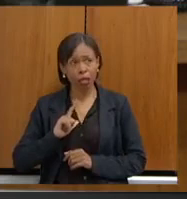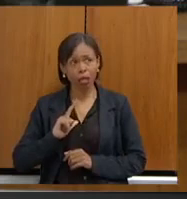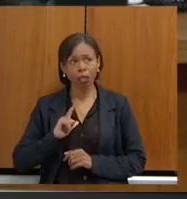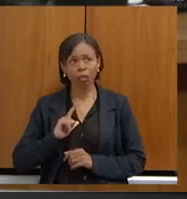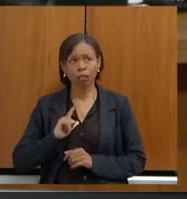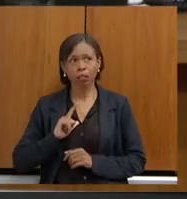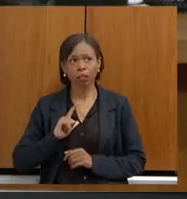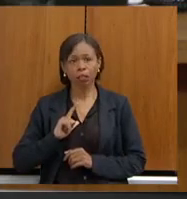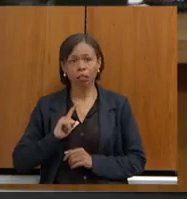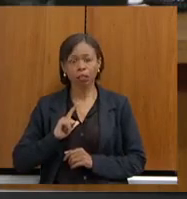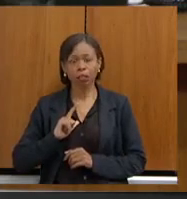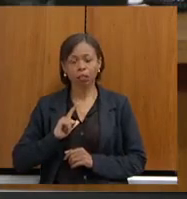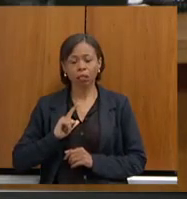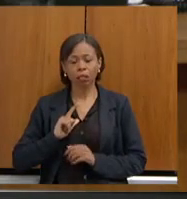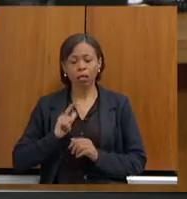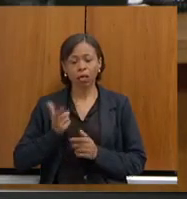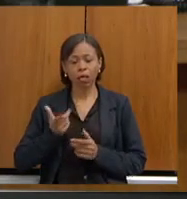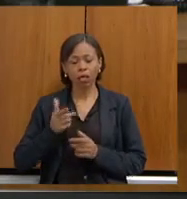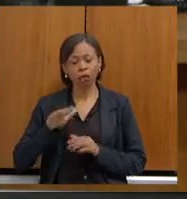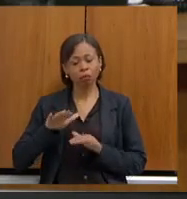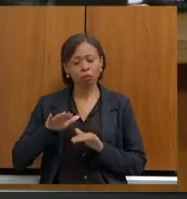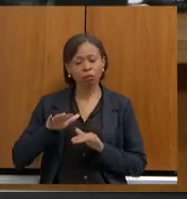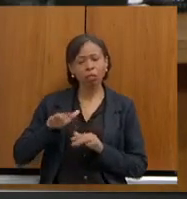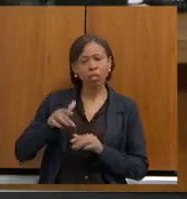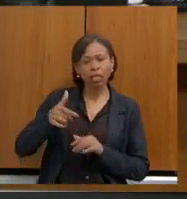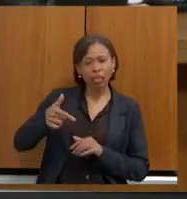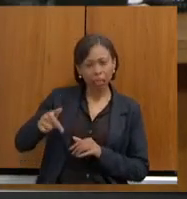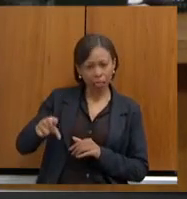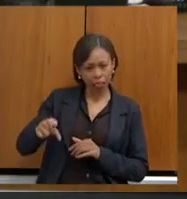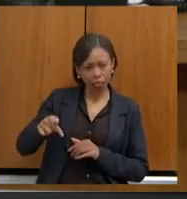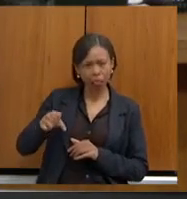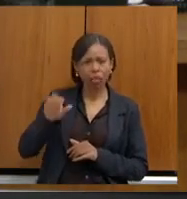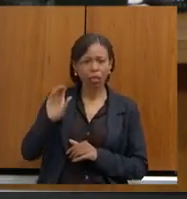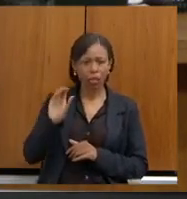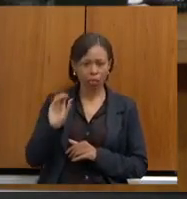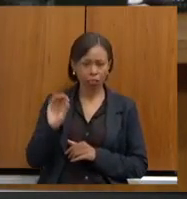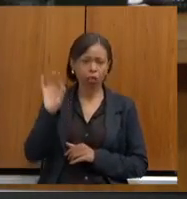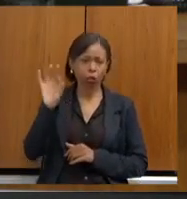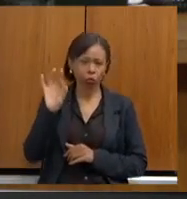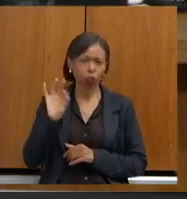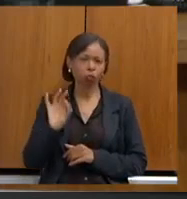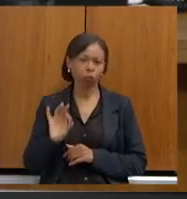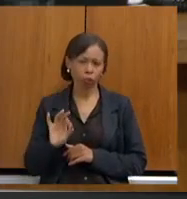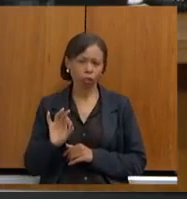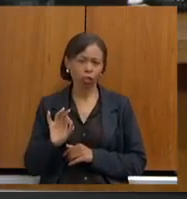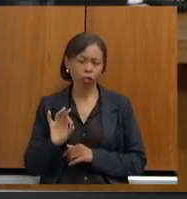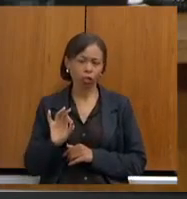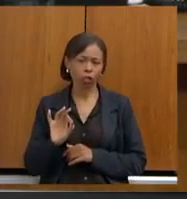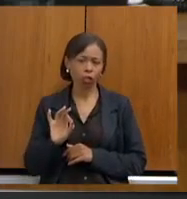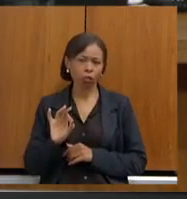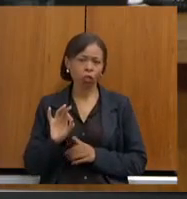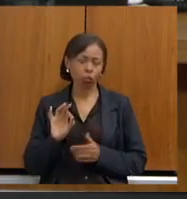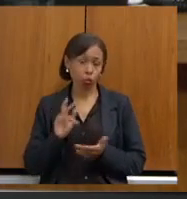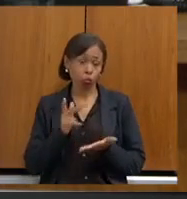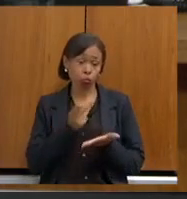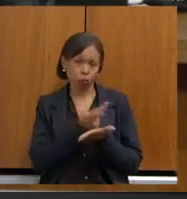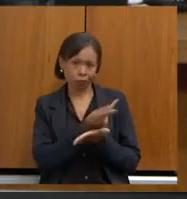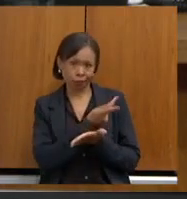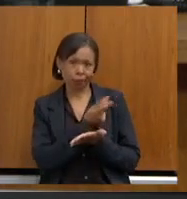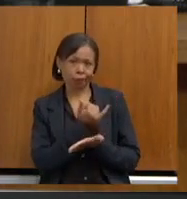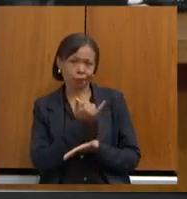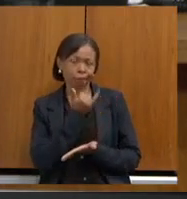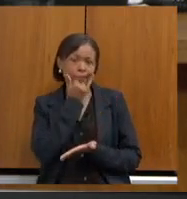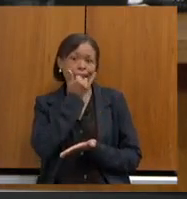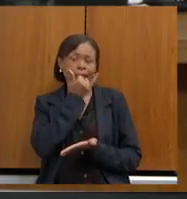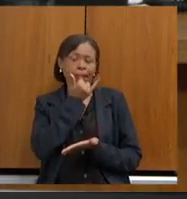nós apresentamos aqui que seja setenta por cento dos casos velocidades na verdade essas situações você tem